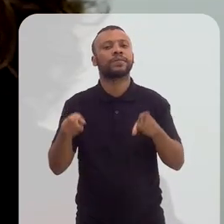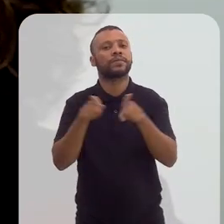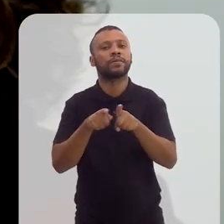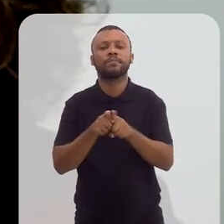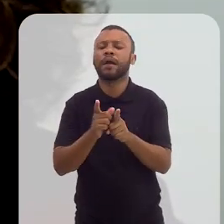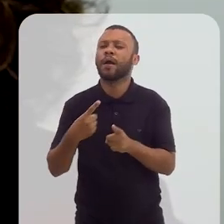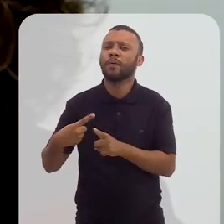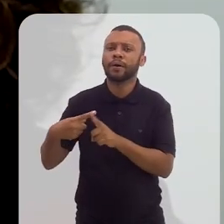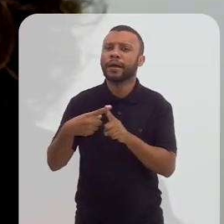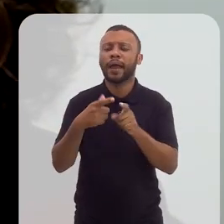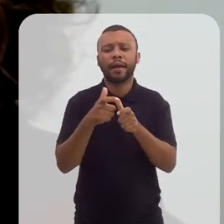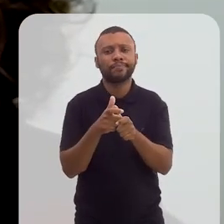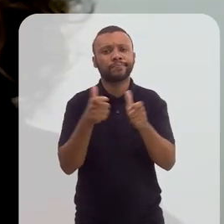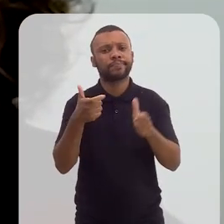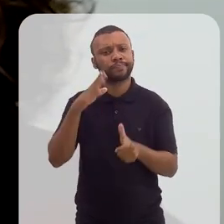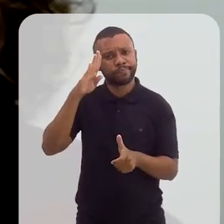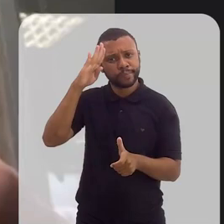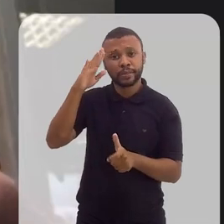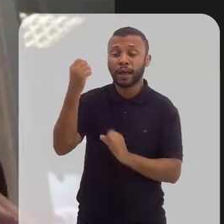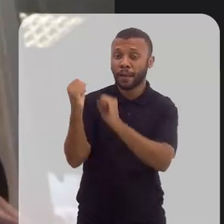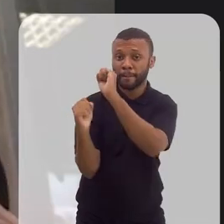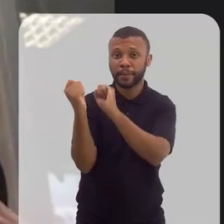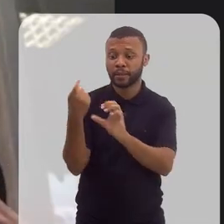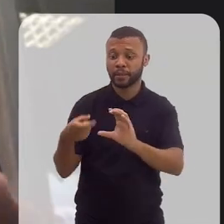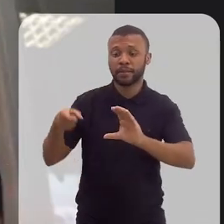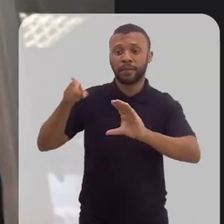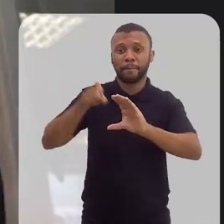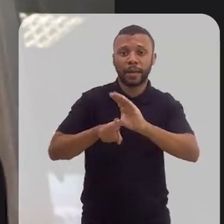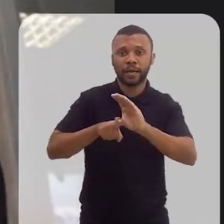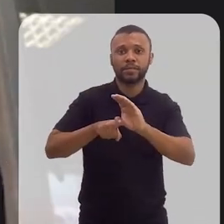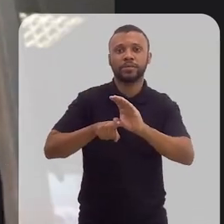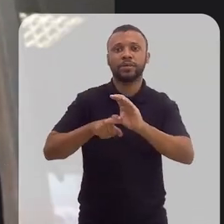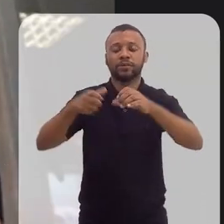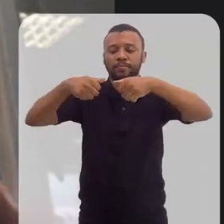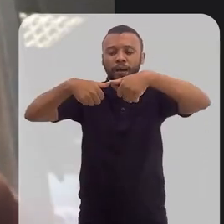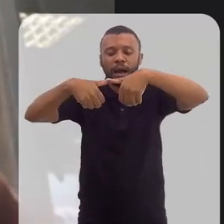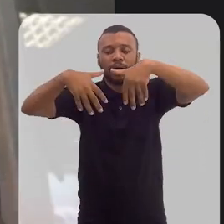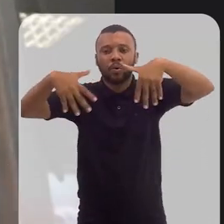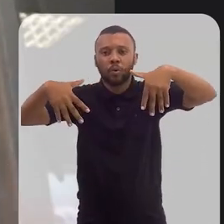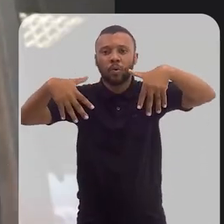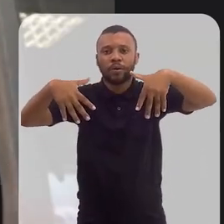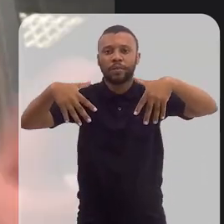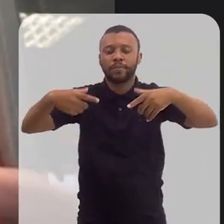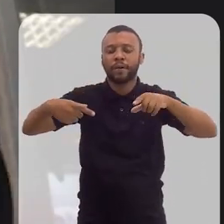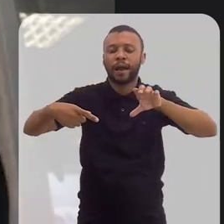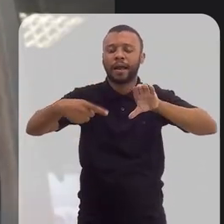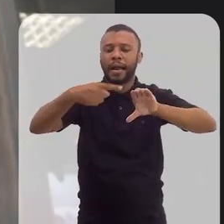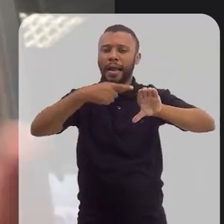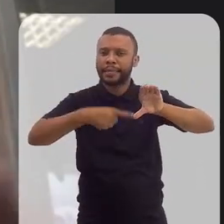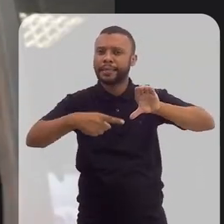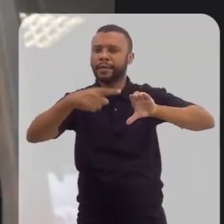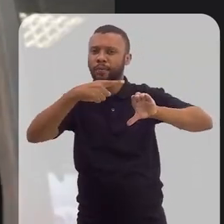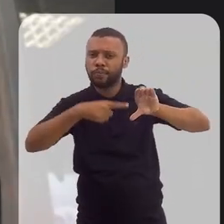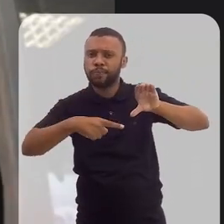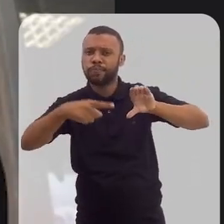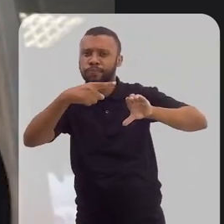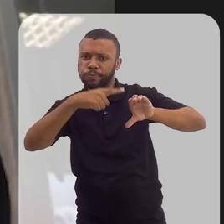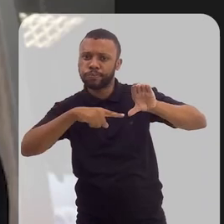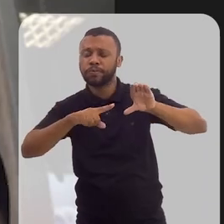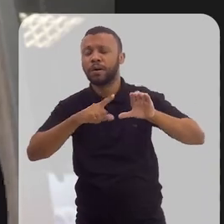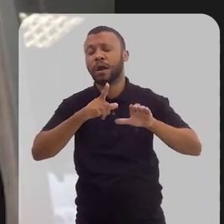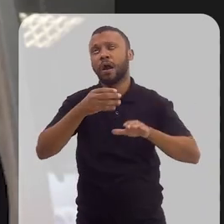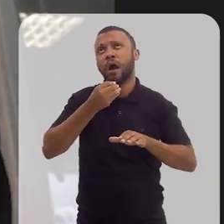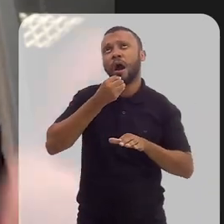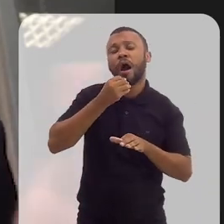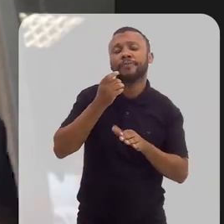porque, mesmo grandes empresas, elas acabam dependendo de uma cadeia de fornecimento. Lógico, alguns segmentos da sociedade têm cadeias